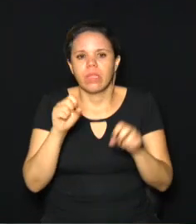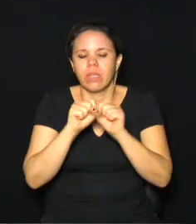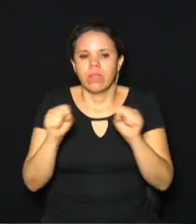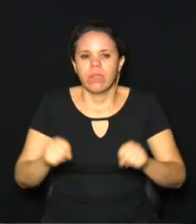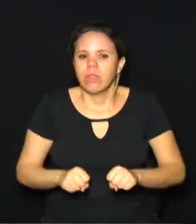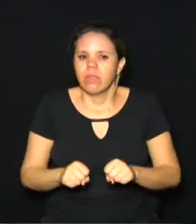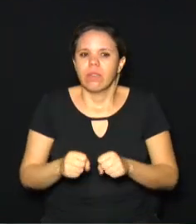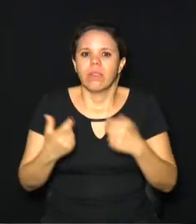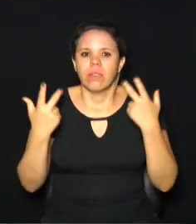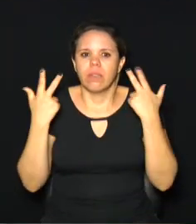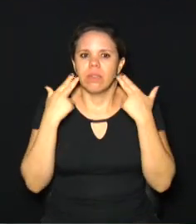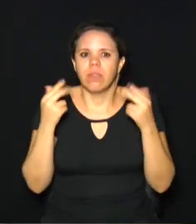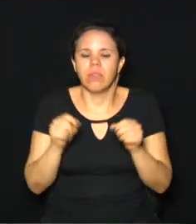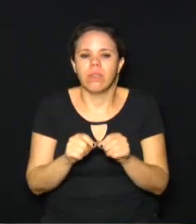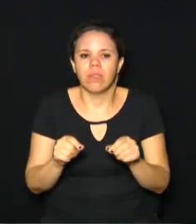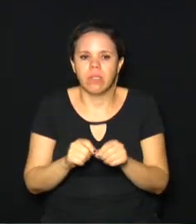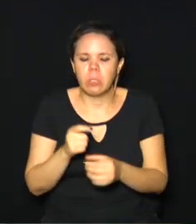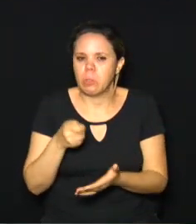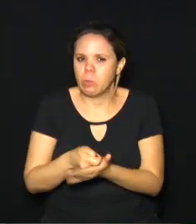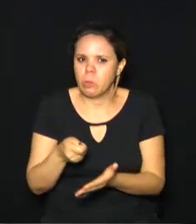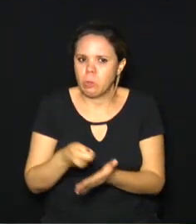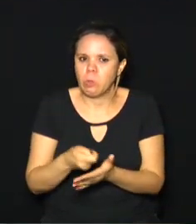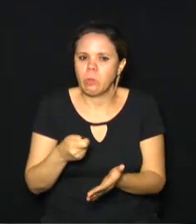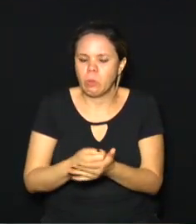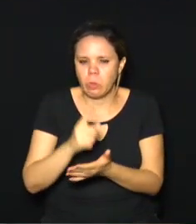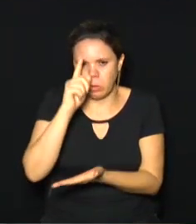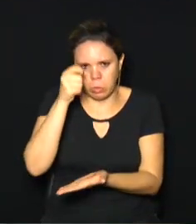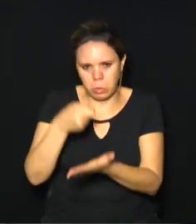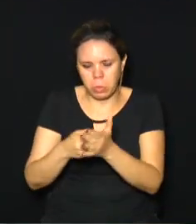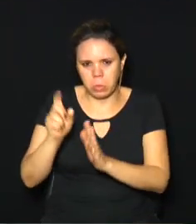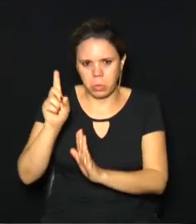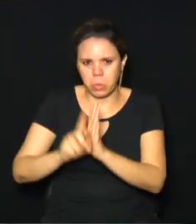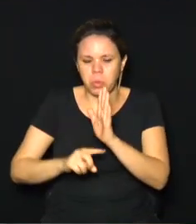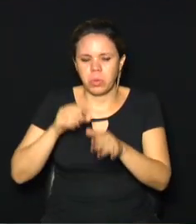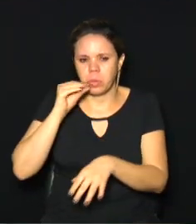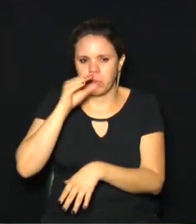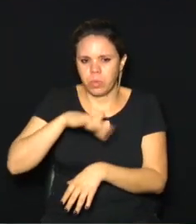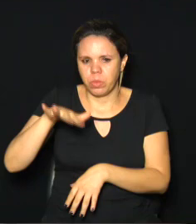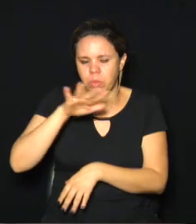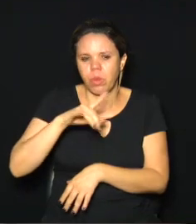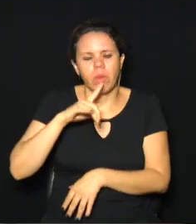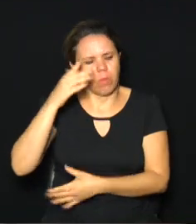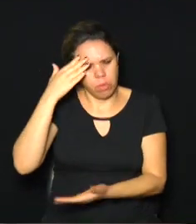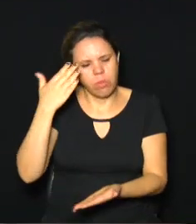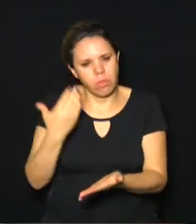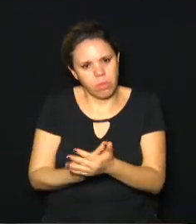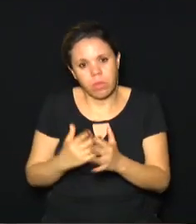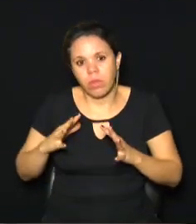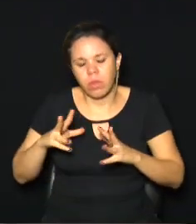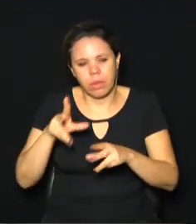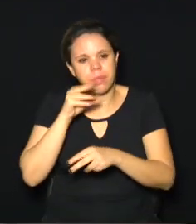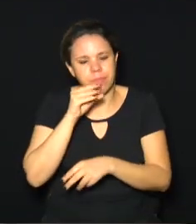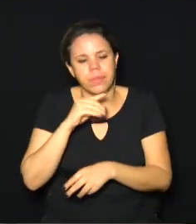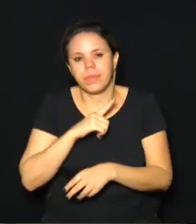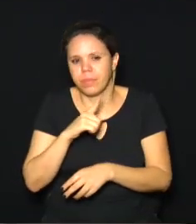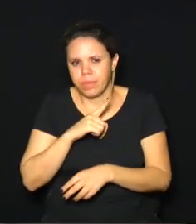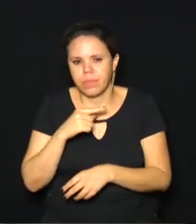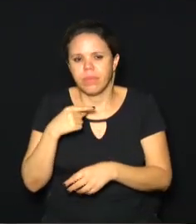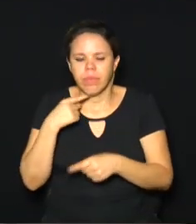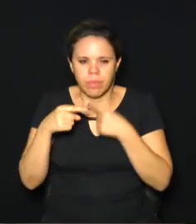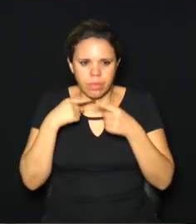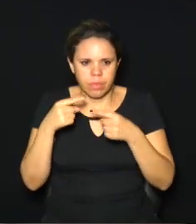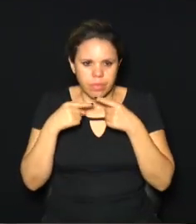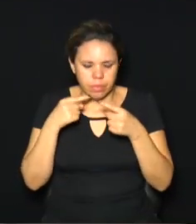normativo bem rígido, né, que garante os direitos aos trabalhadores. Então, eu tenho certeza aí que todos esses trabalhadores aí podem questionar isso